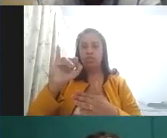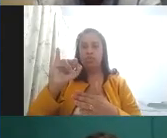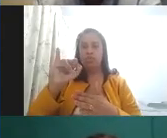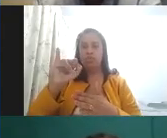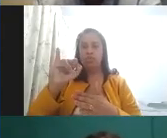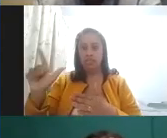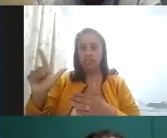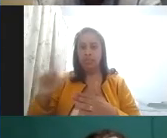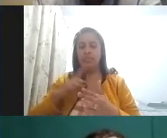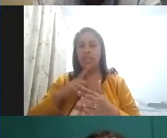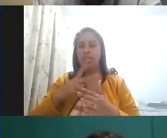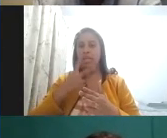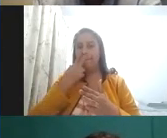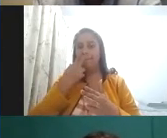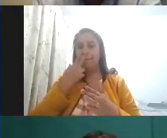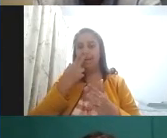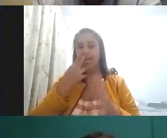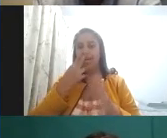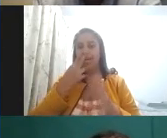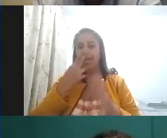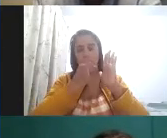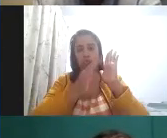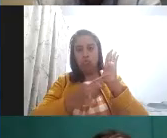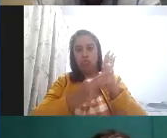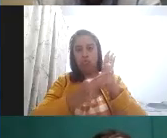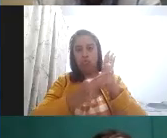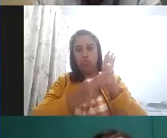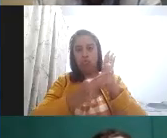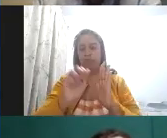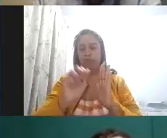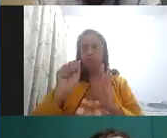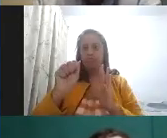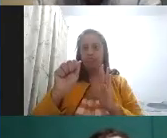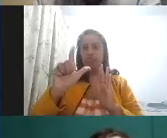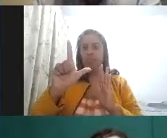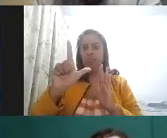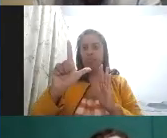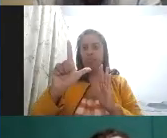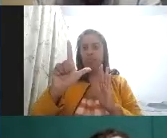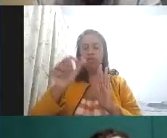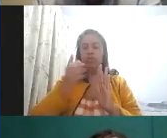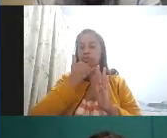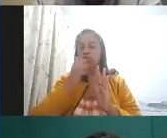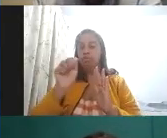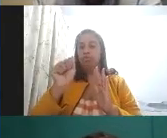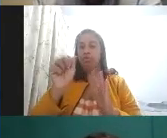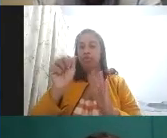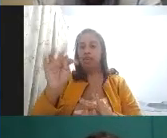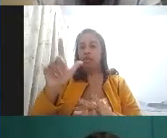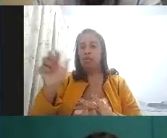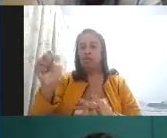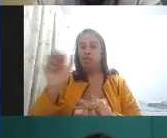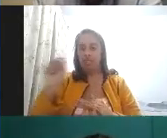mitologia grega que sustenta o occipital, sustenta o mundo, né? O Atlas sustentava o mundo nas costas. E o